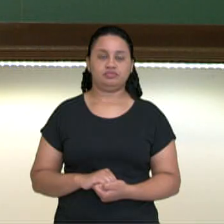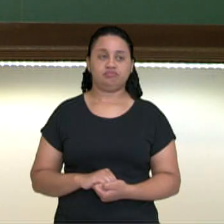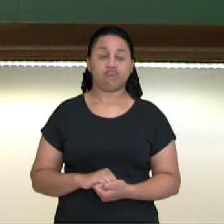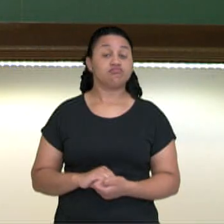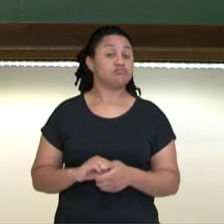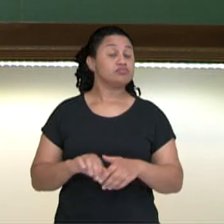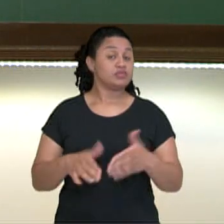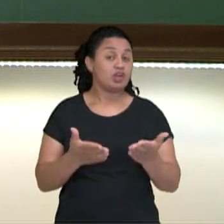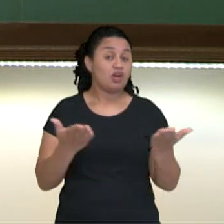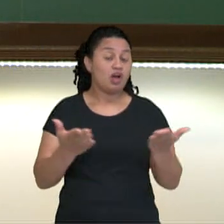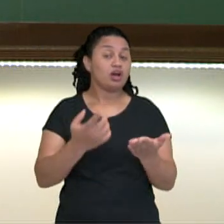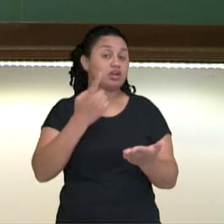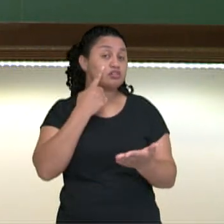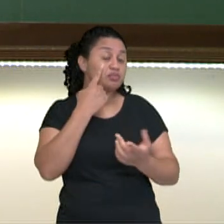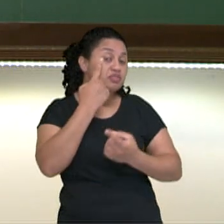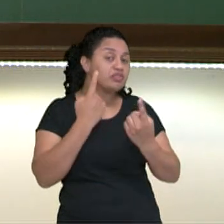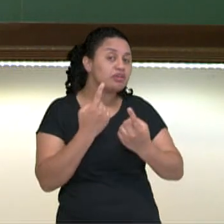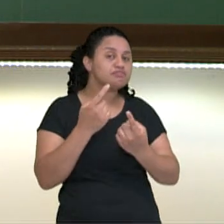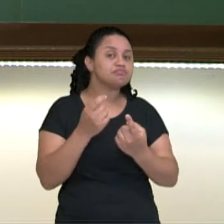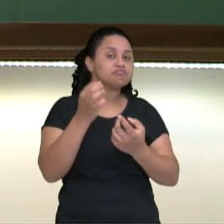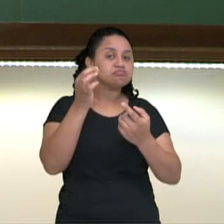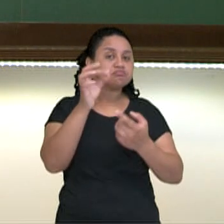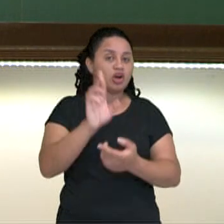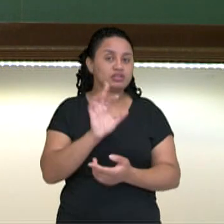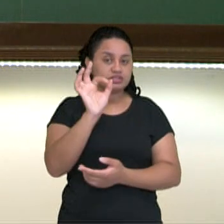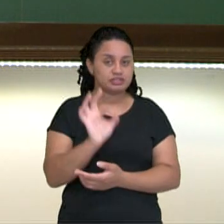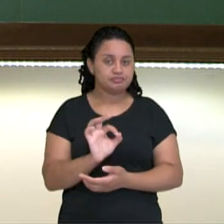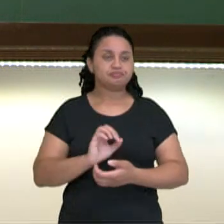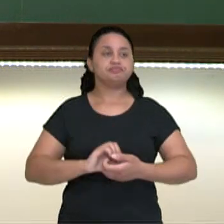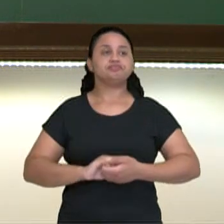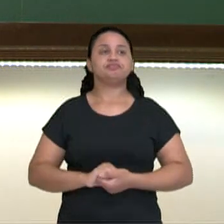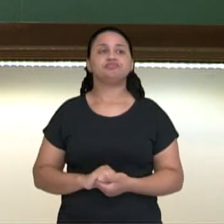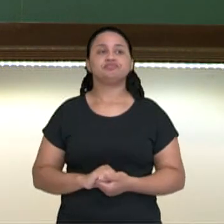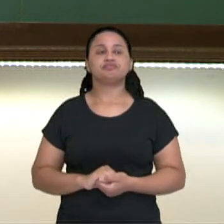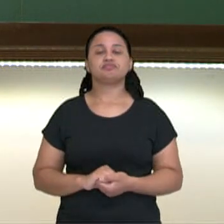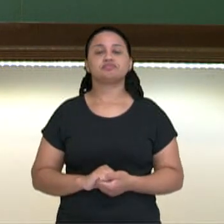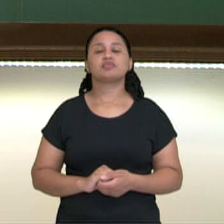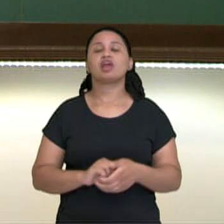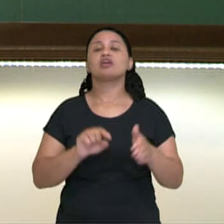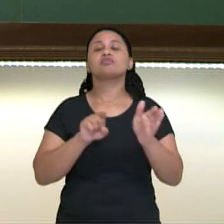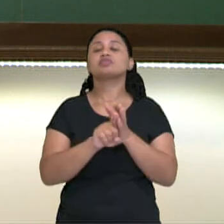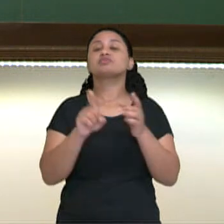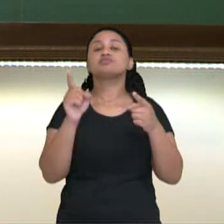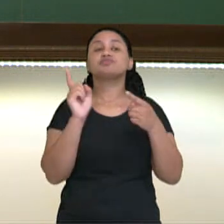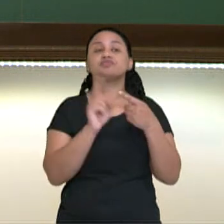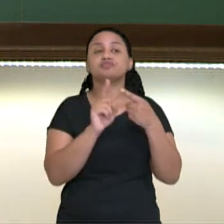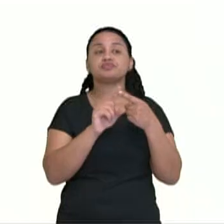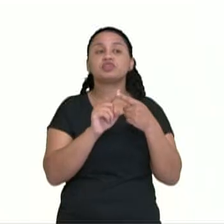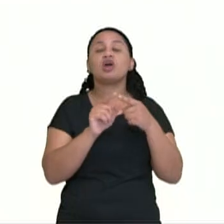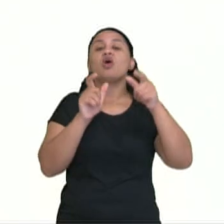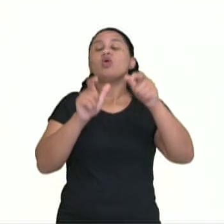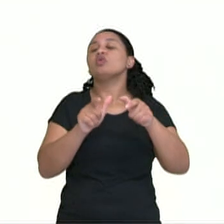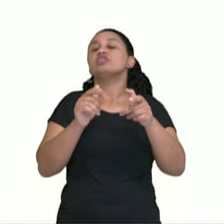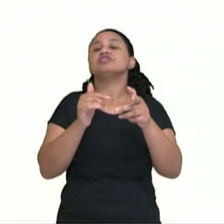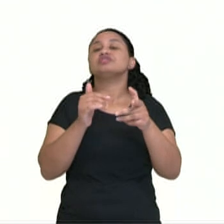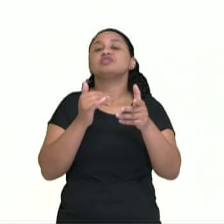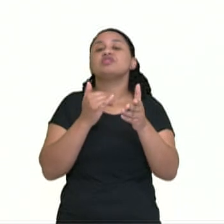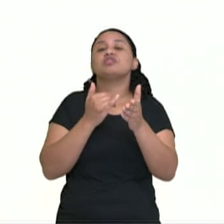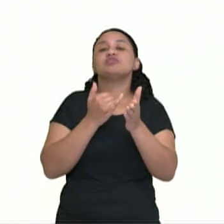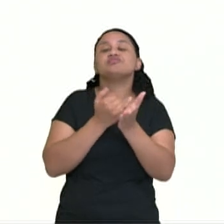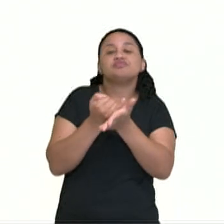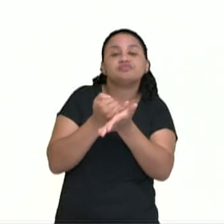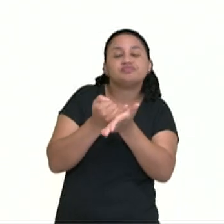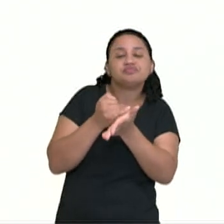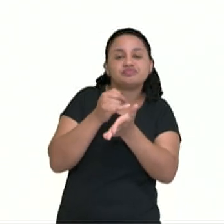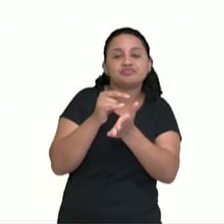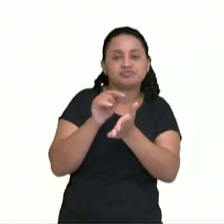E aí, vamos conferir a resposta? Let's check. Where is the introduction of the story? Onde está a introdução? Lá no